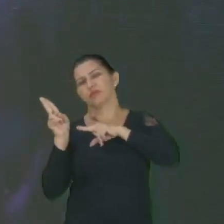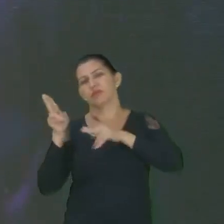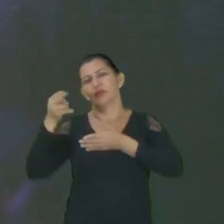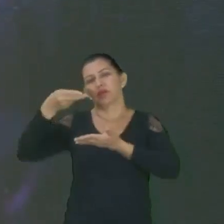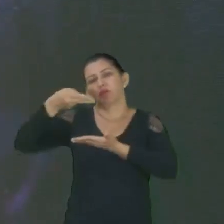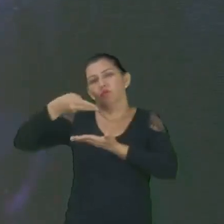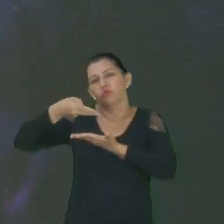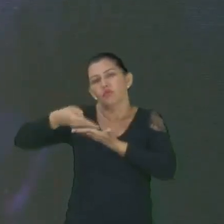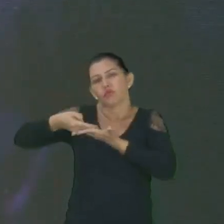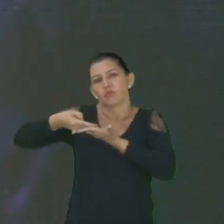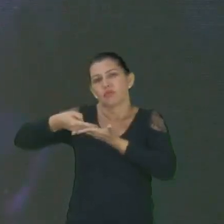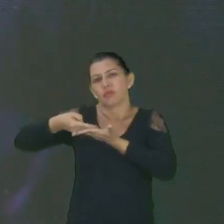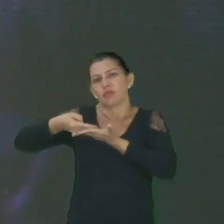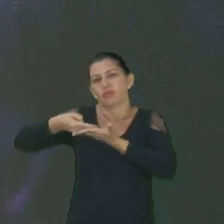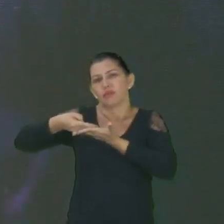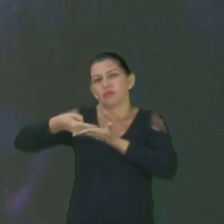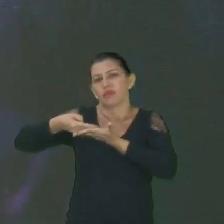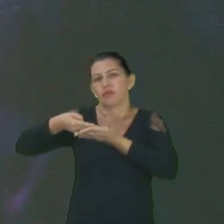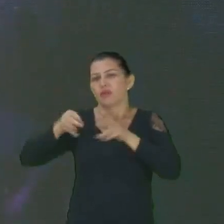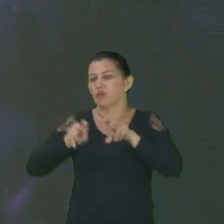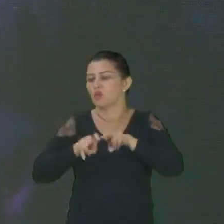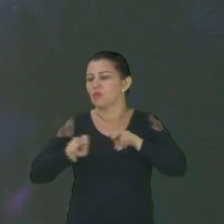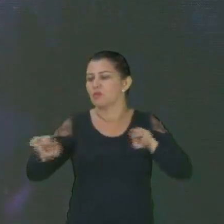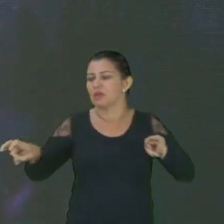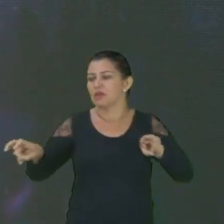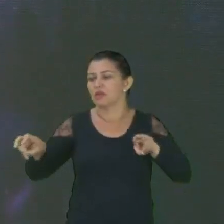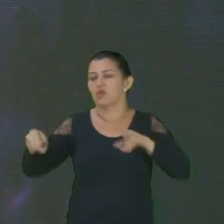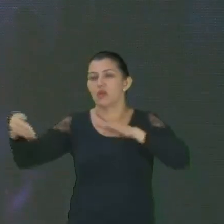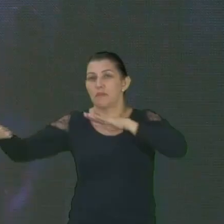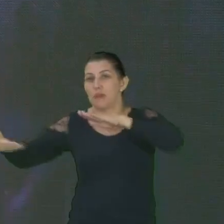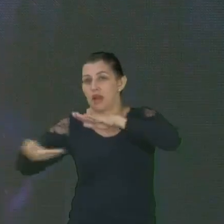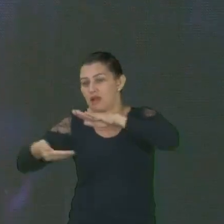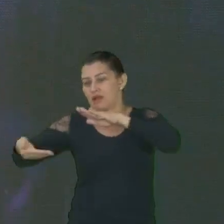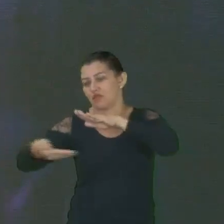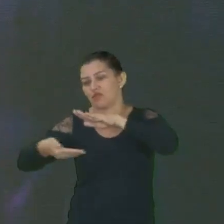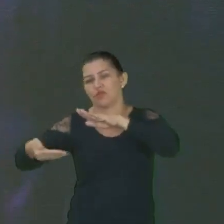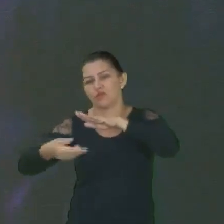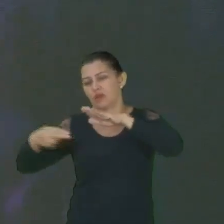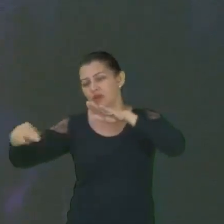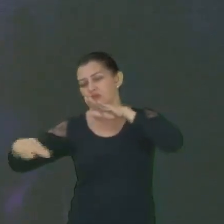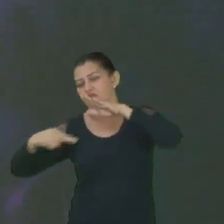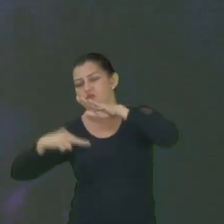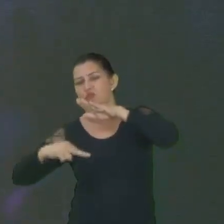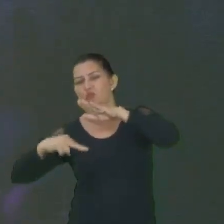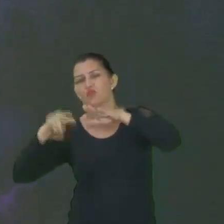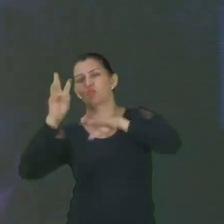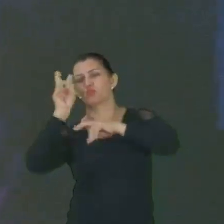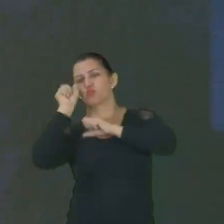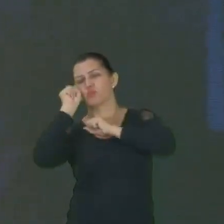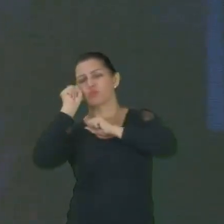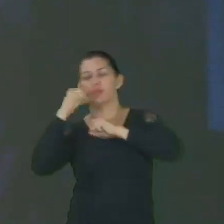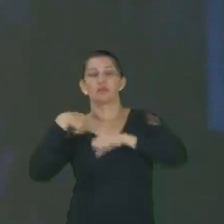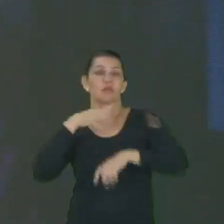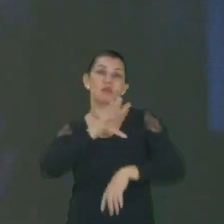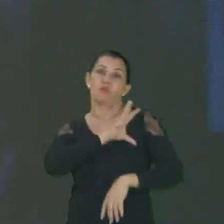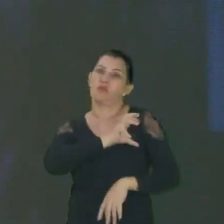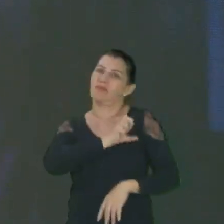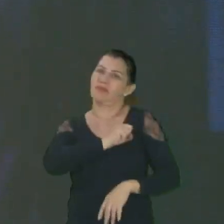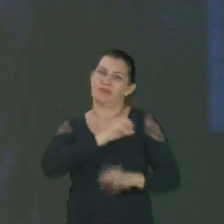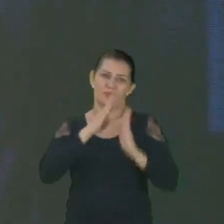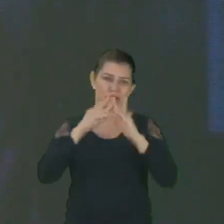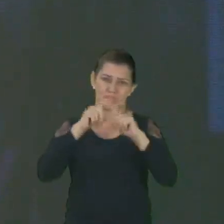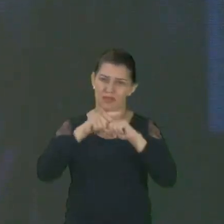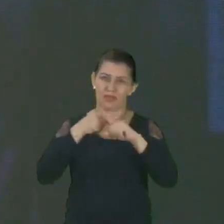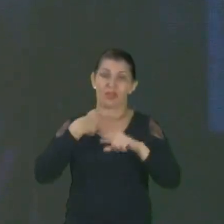eu pequeno dormia no banco da igreja, embaixo do banco da igreja. Eu amo a igreja, eu cresci na igreja,